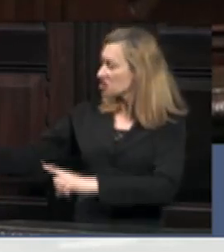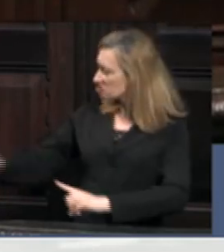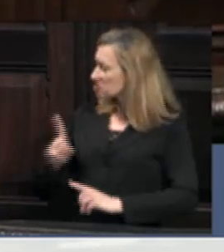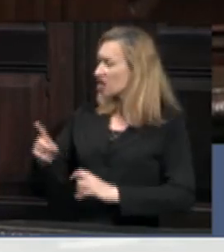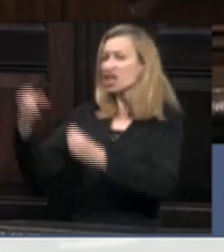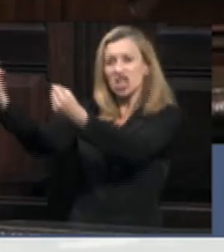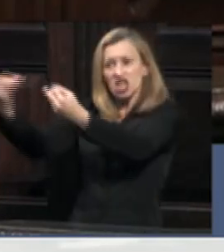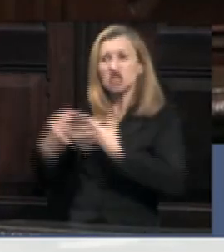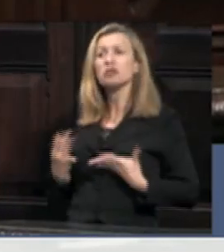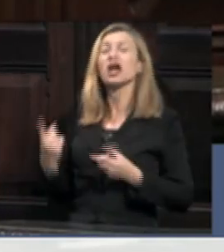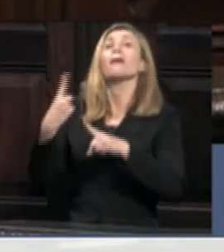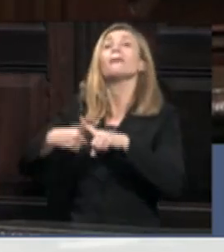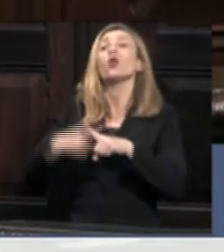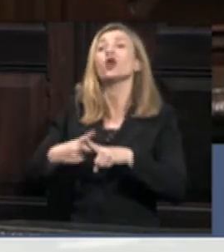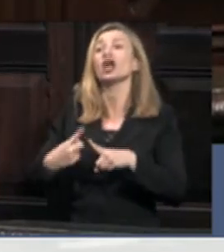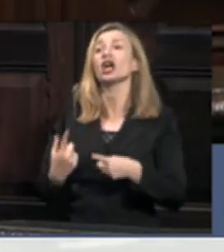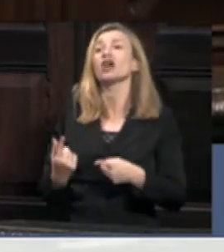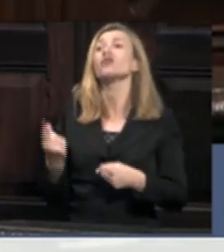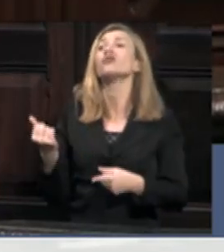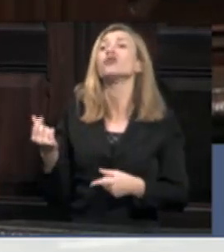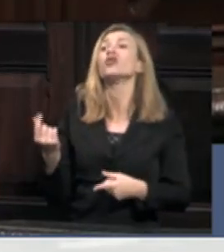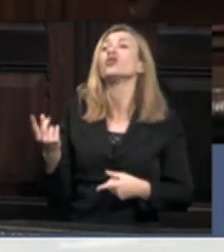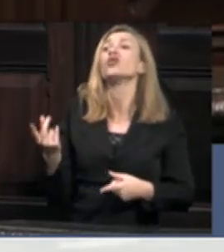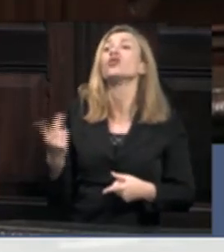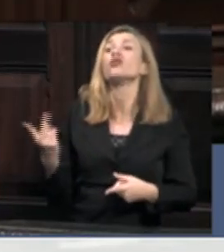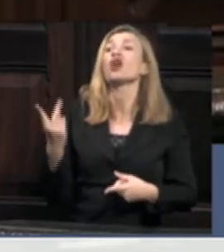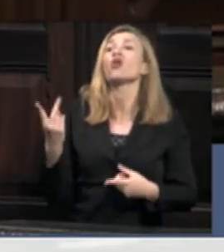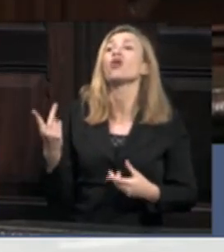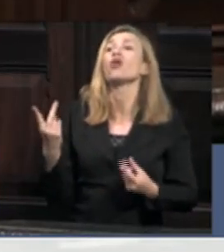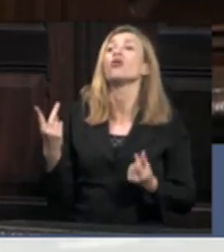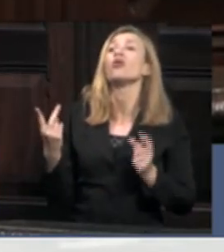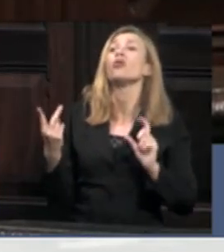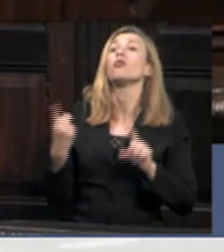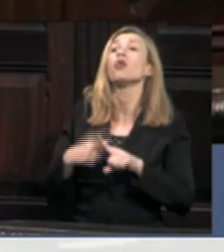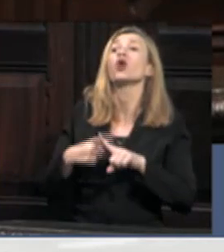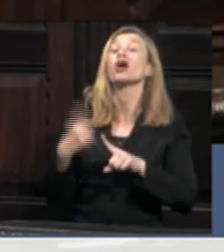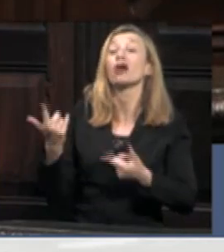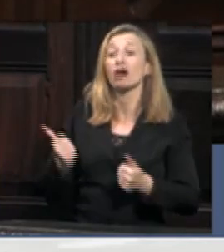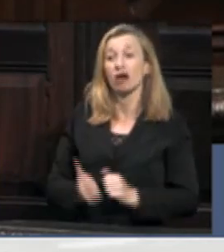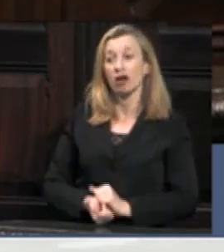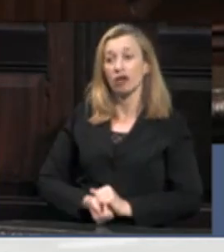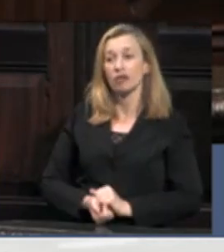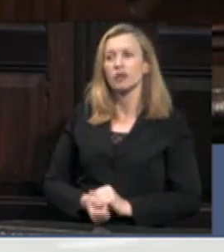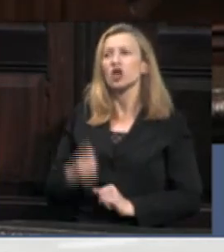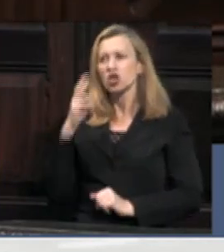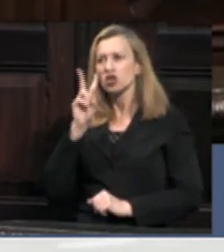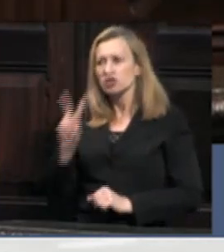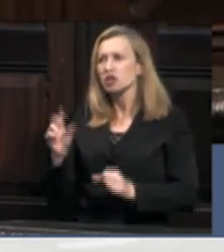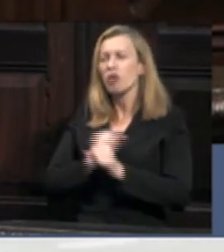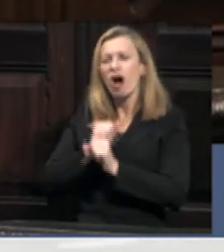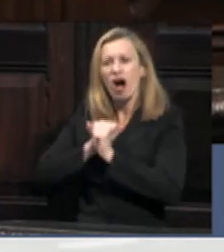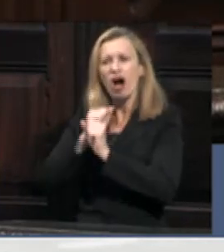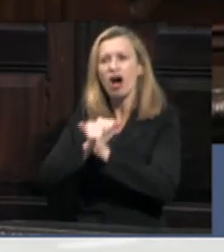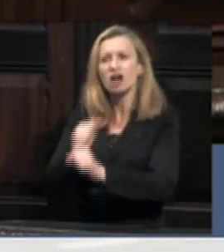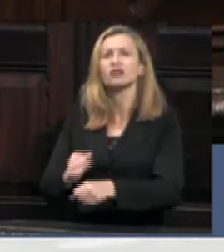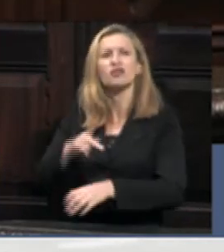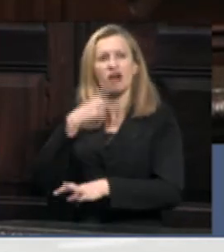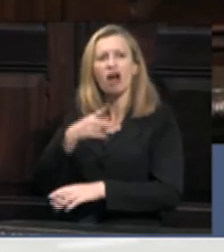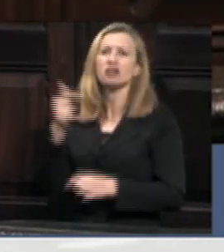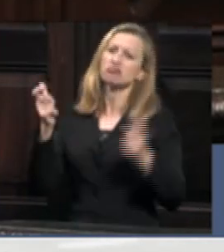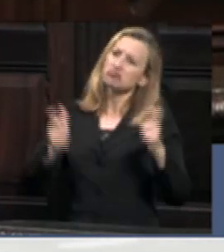que que ele existe? Nós vimos aqui ao longo de vários anos, desses anos, como foi falado